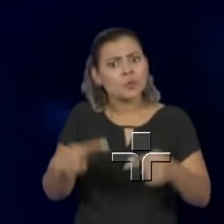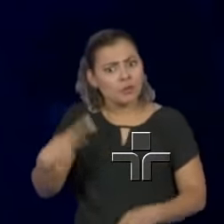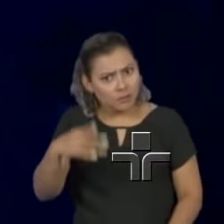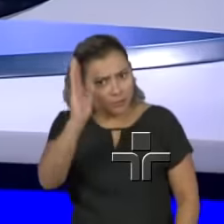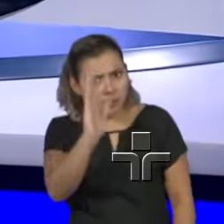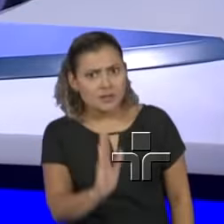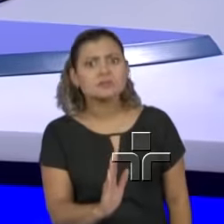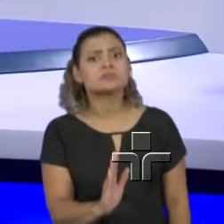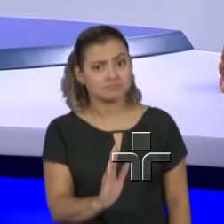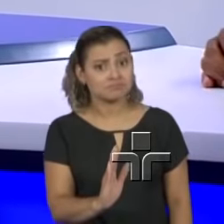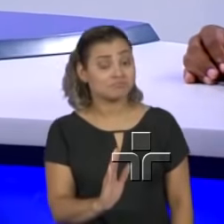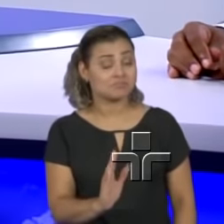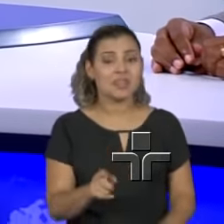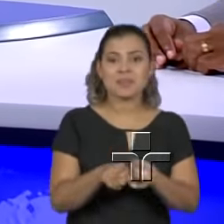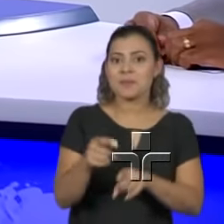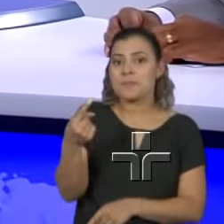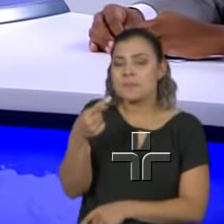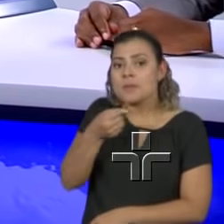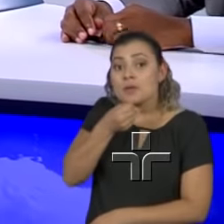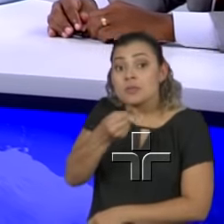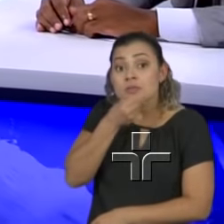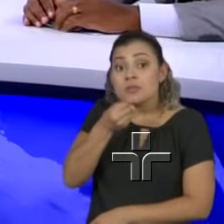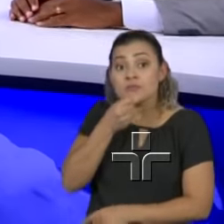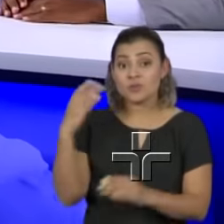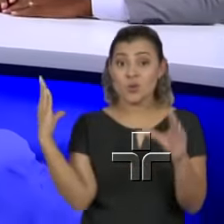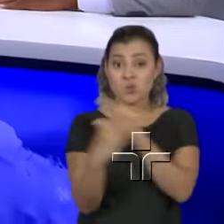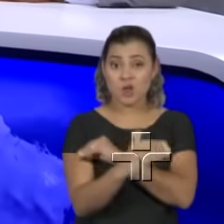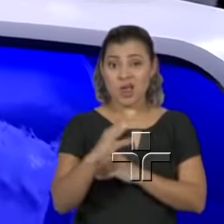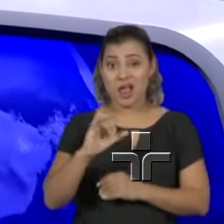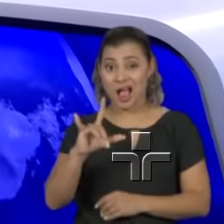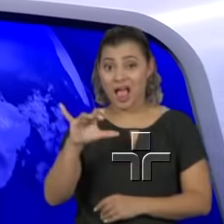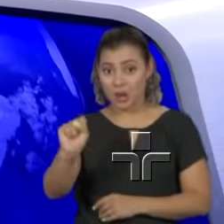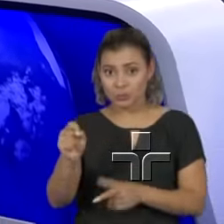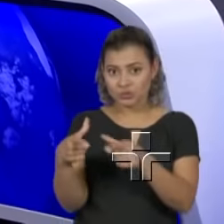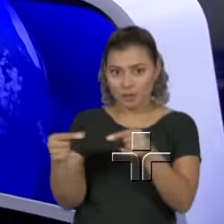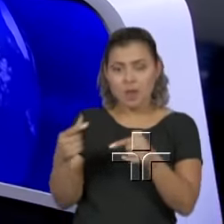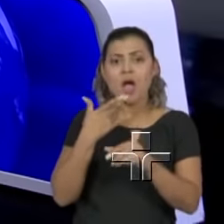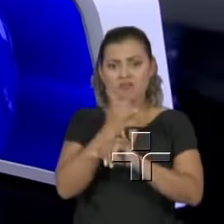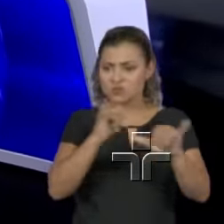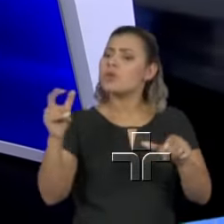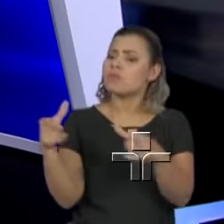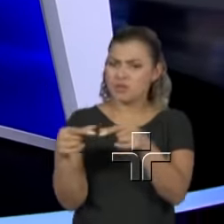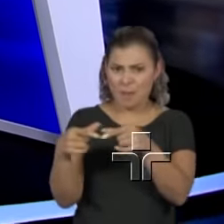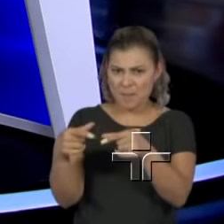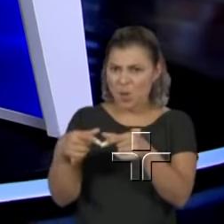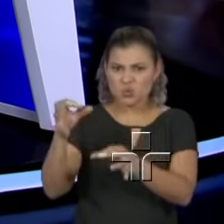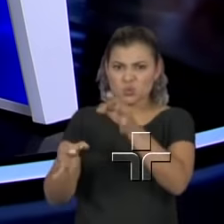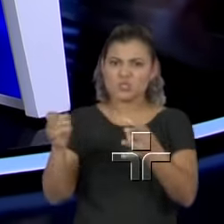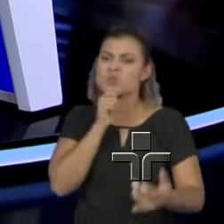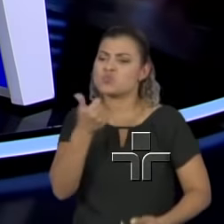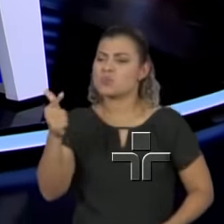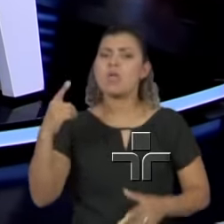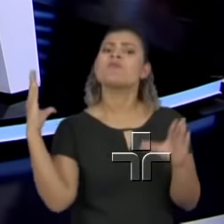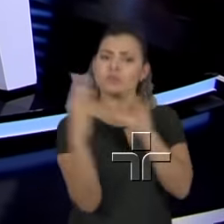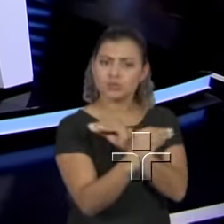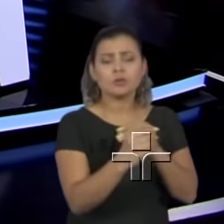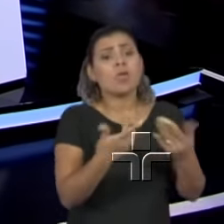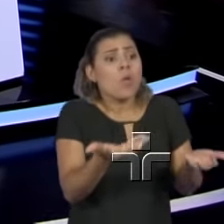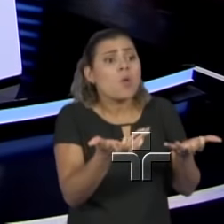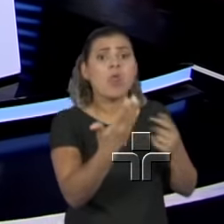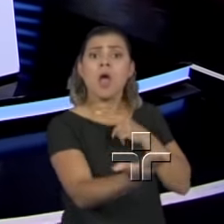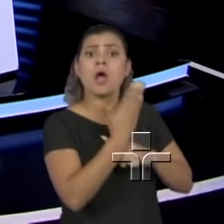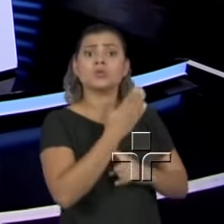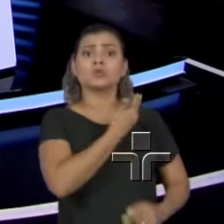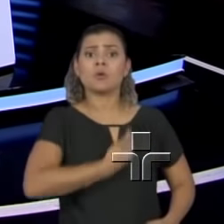Brasil. E na primeira entrevista após fuga, executivo Carlos Ghosn diz que fugiu da injustiça do Japão e que esperava ajuda do